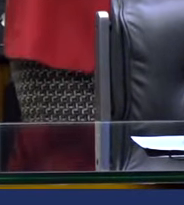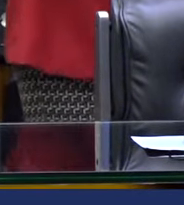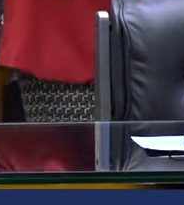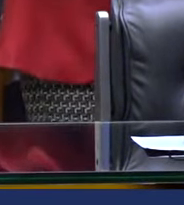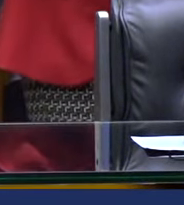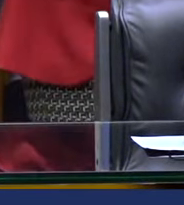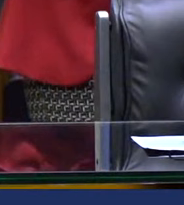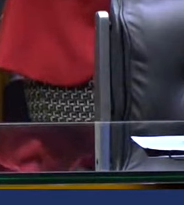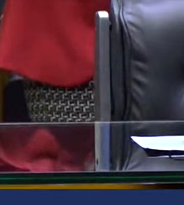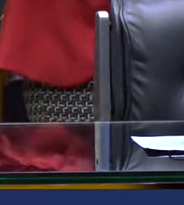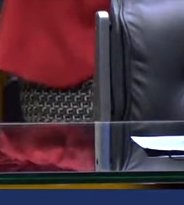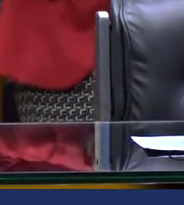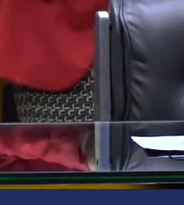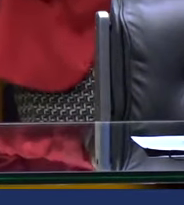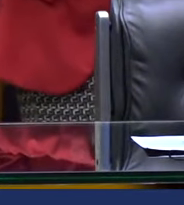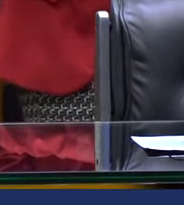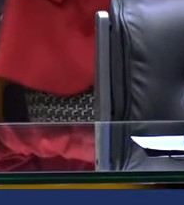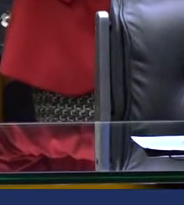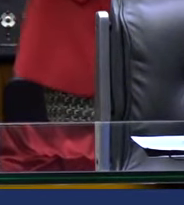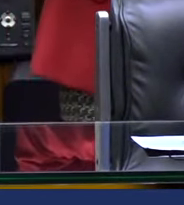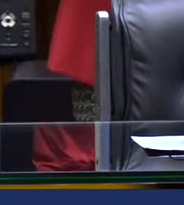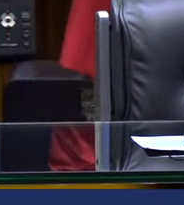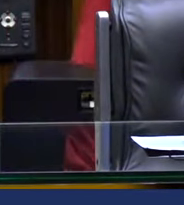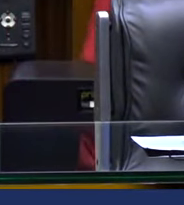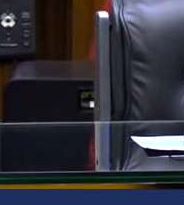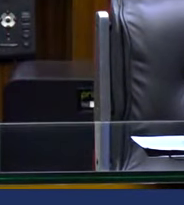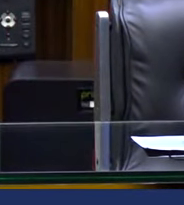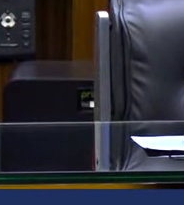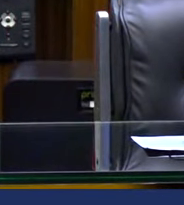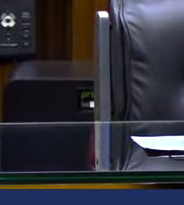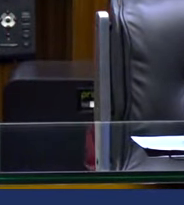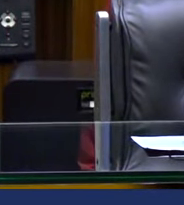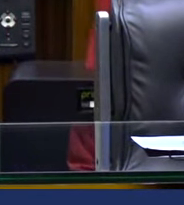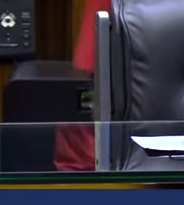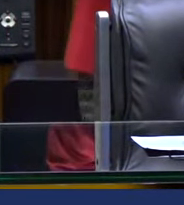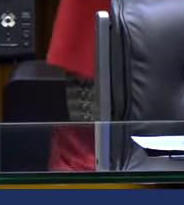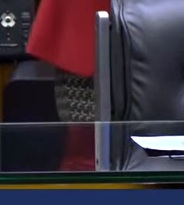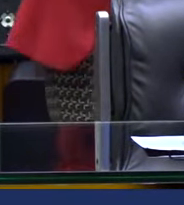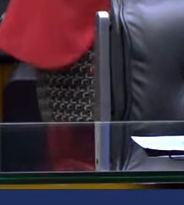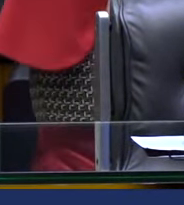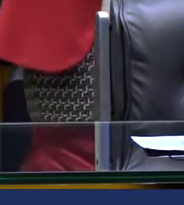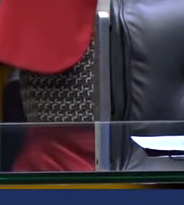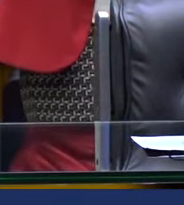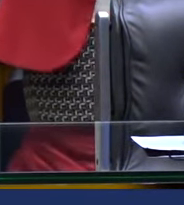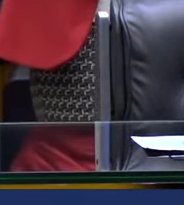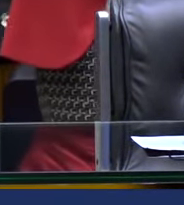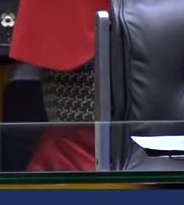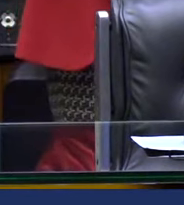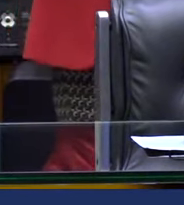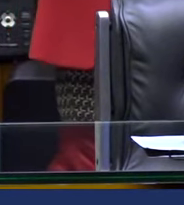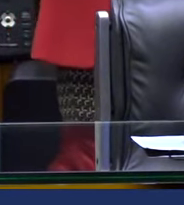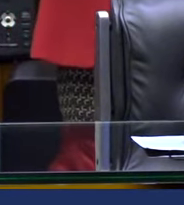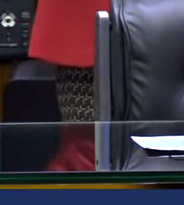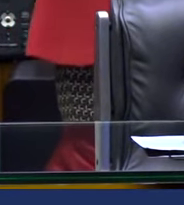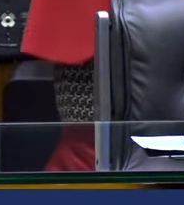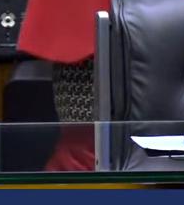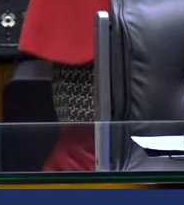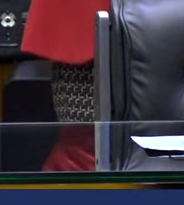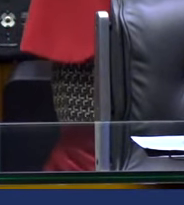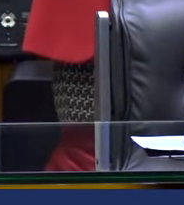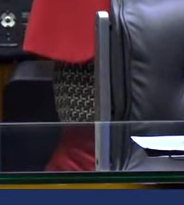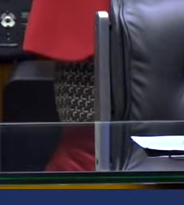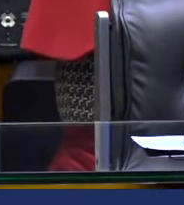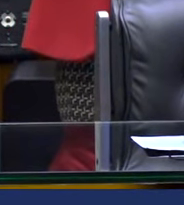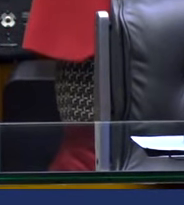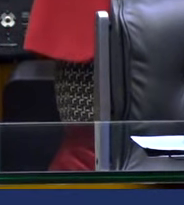público, pelas nações pelo mundo, pelos países pelo mundo, na mão da China, na mão da Rússia, na mão dos Estados